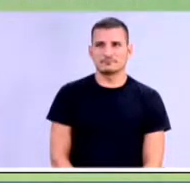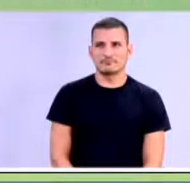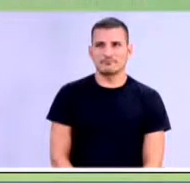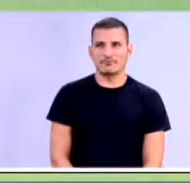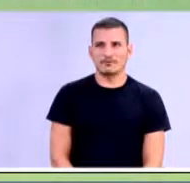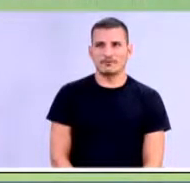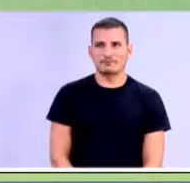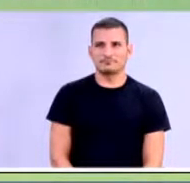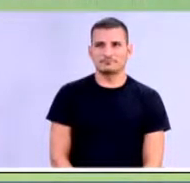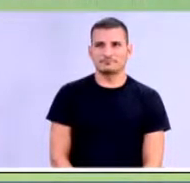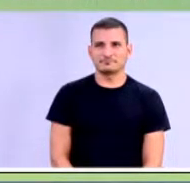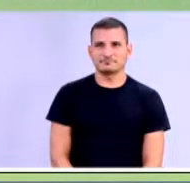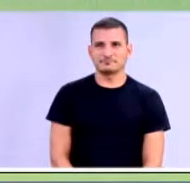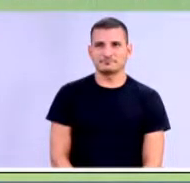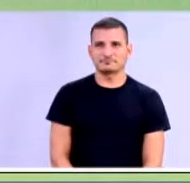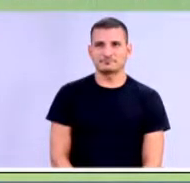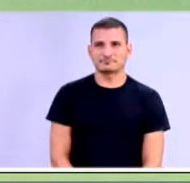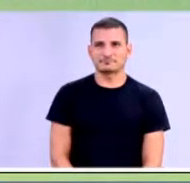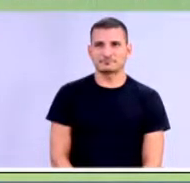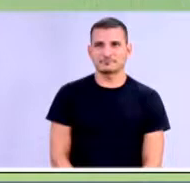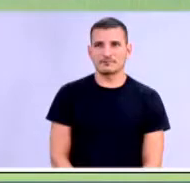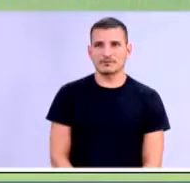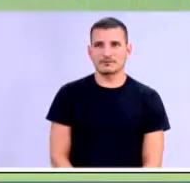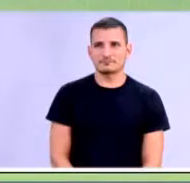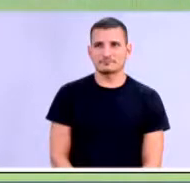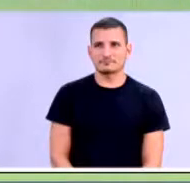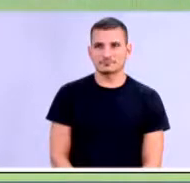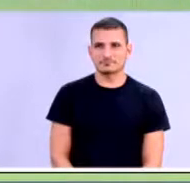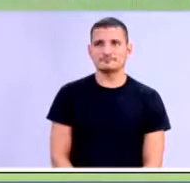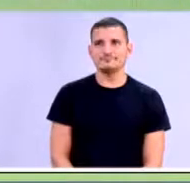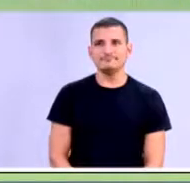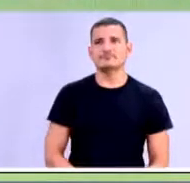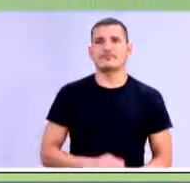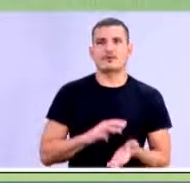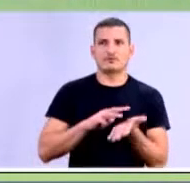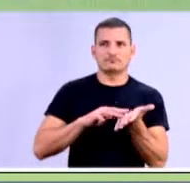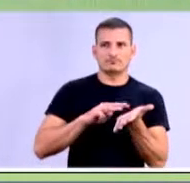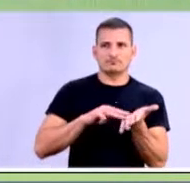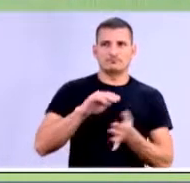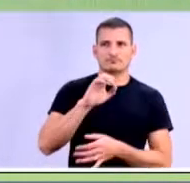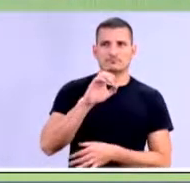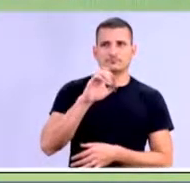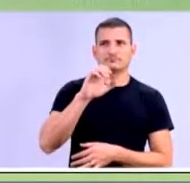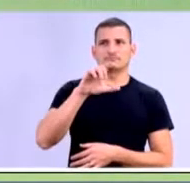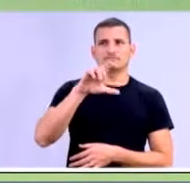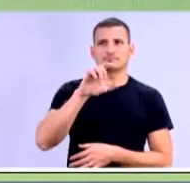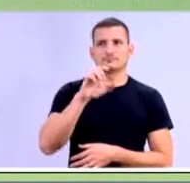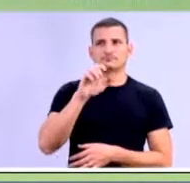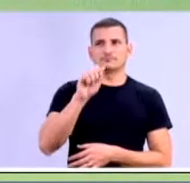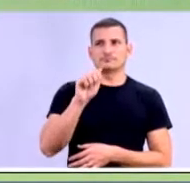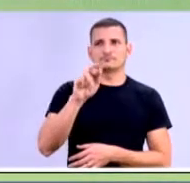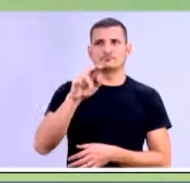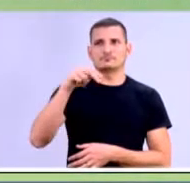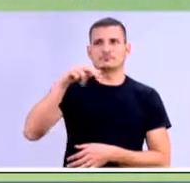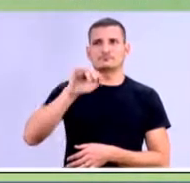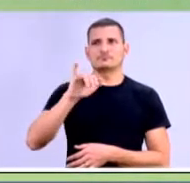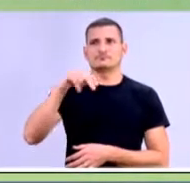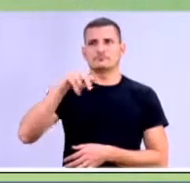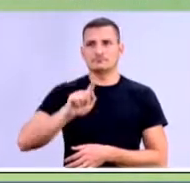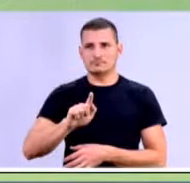aqui a metodologia e-learning, a metodologia